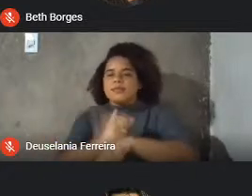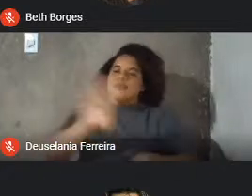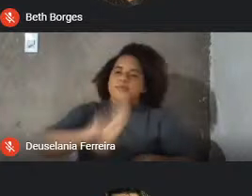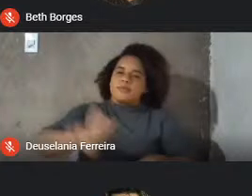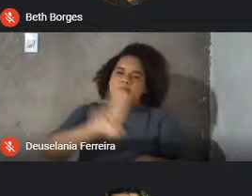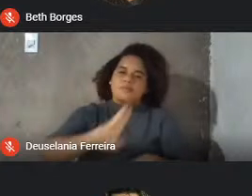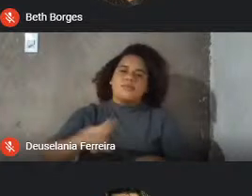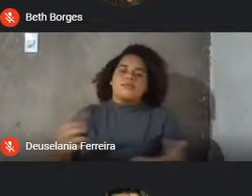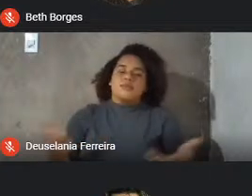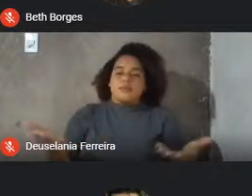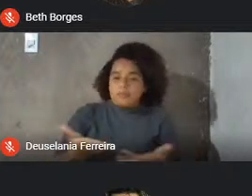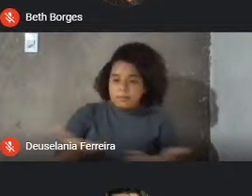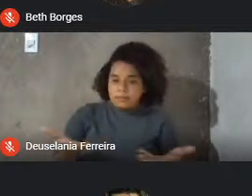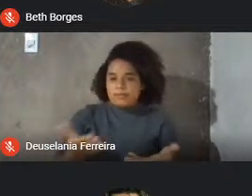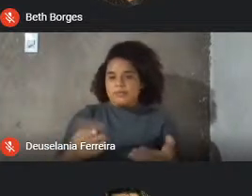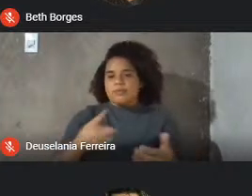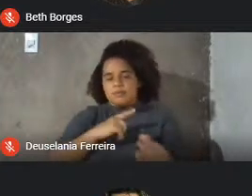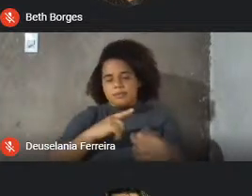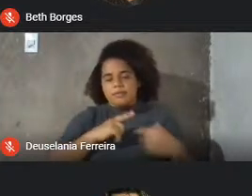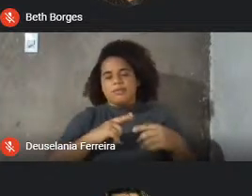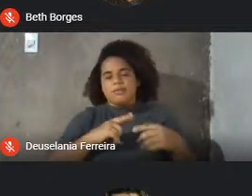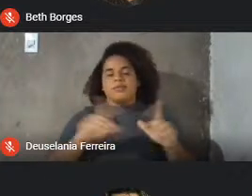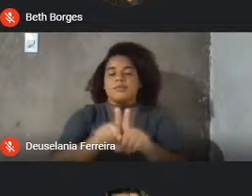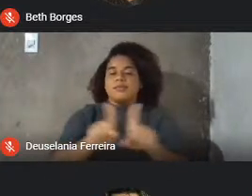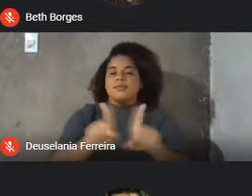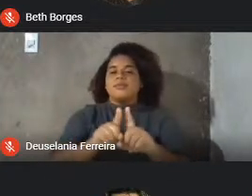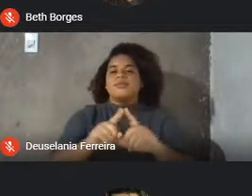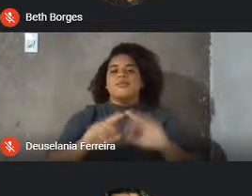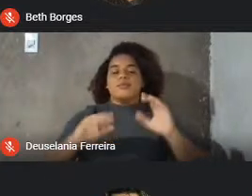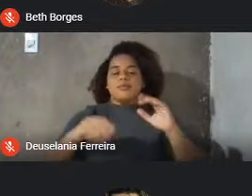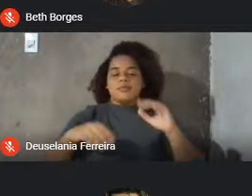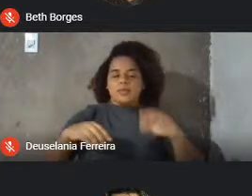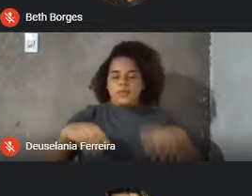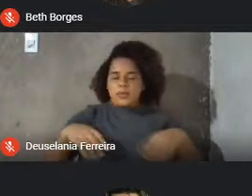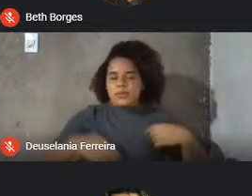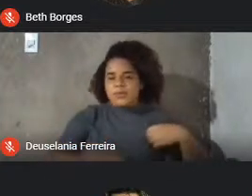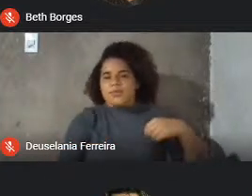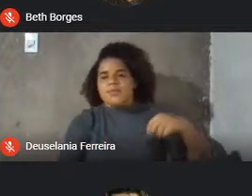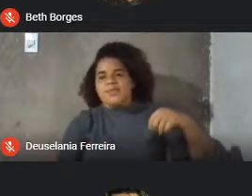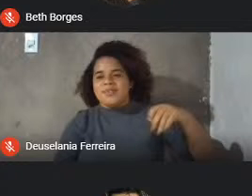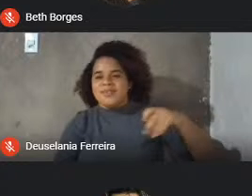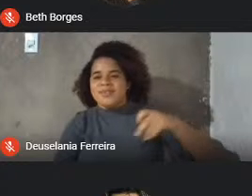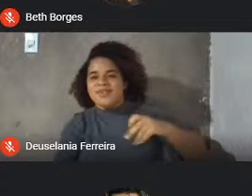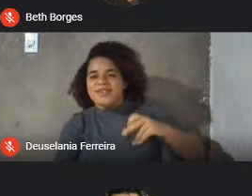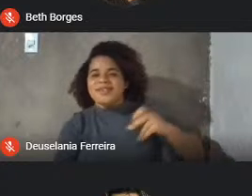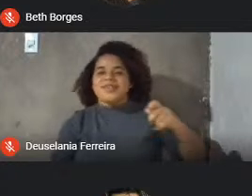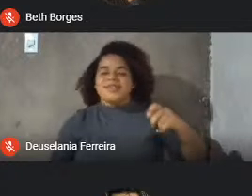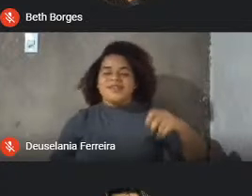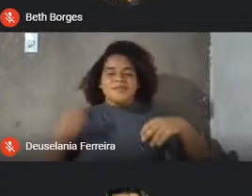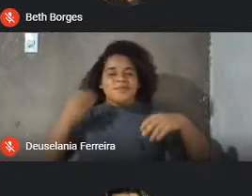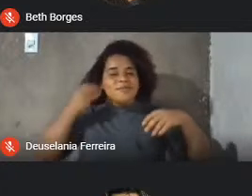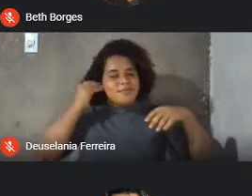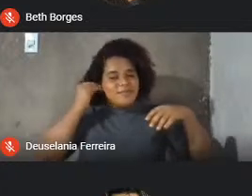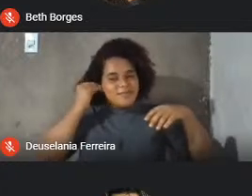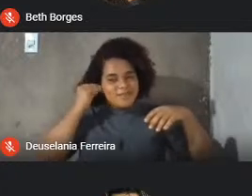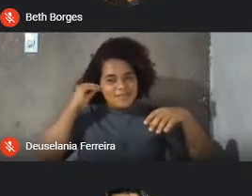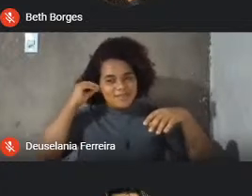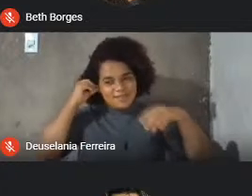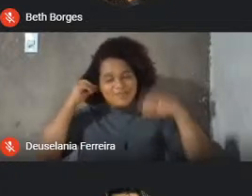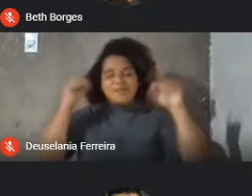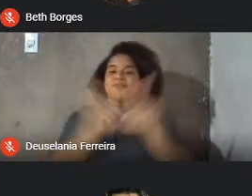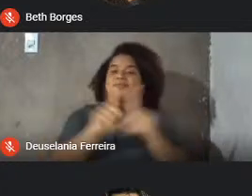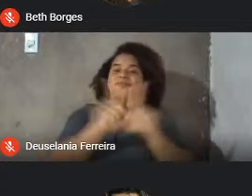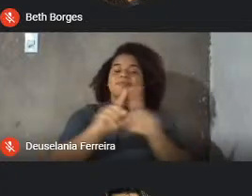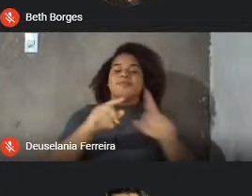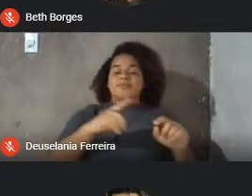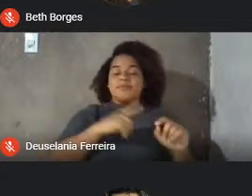tá? Ou seja, quadros que com a terapia cognitivo comportamental apenas nós controlamos, mas o índice de recaída, de reincidência